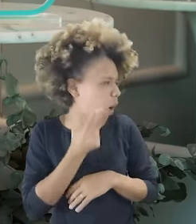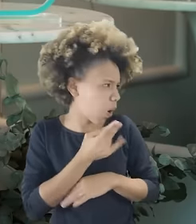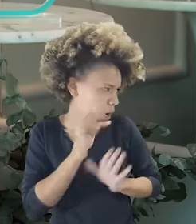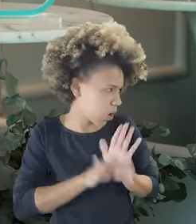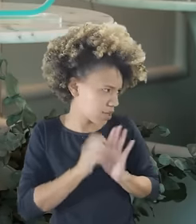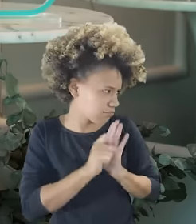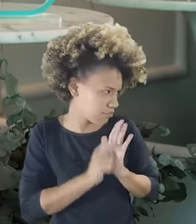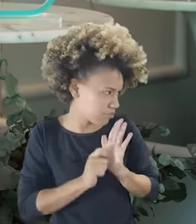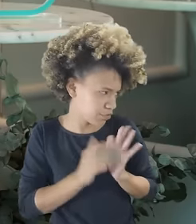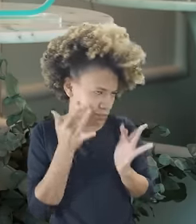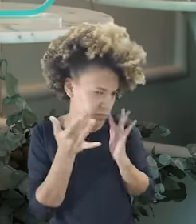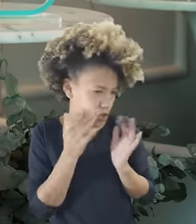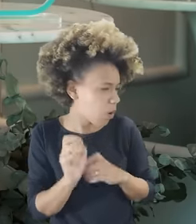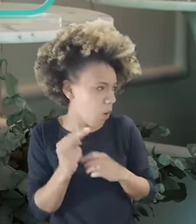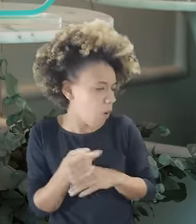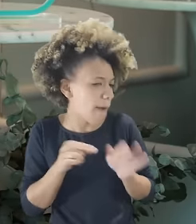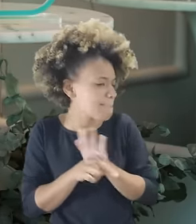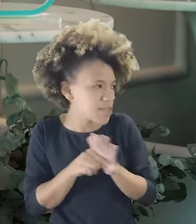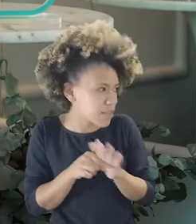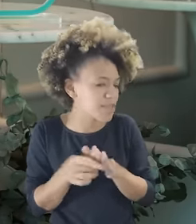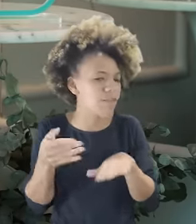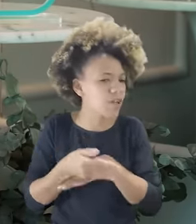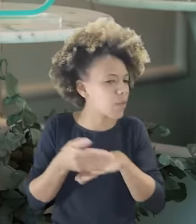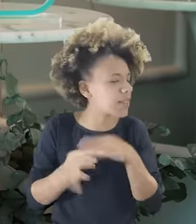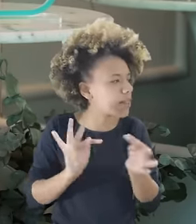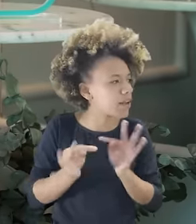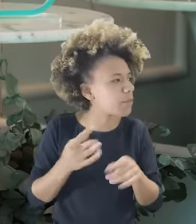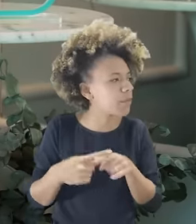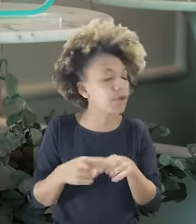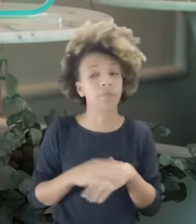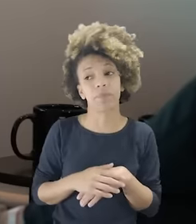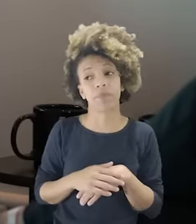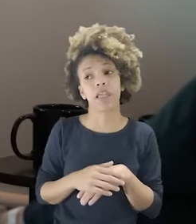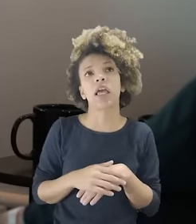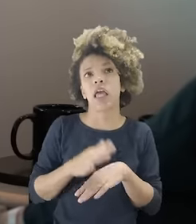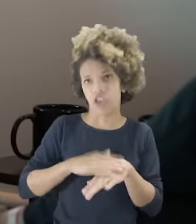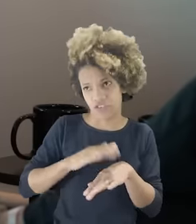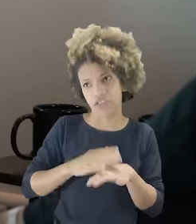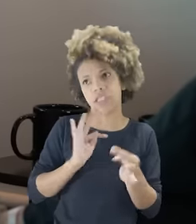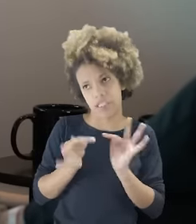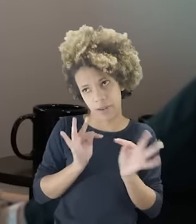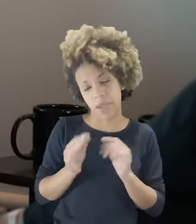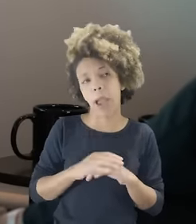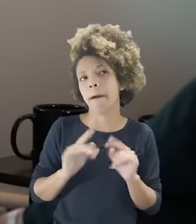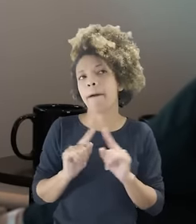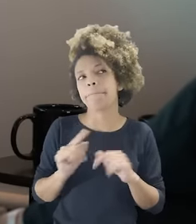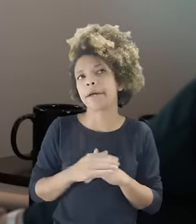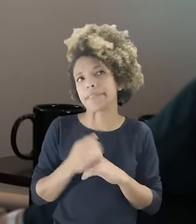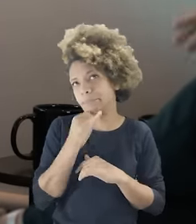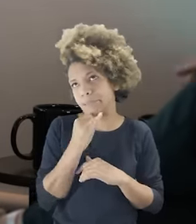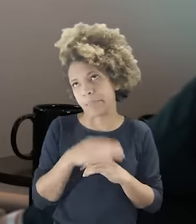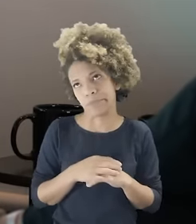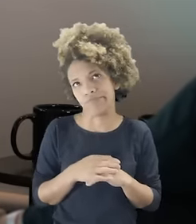tem tipo horas de matéria que você tinha escrito de stand up para isso você é um cara que frequenta terapia porque eu fiz bastante terapia mas